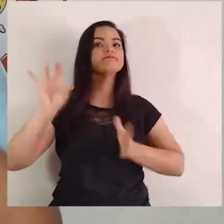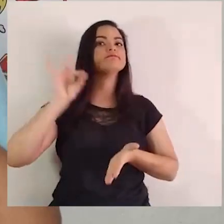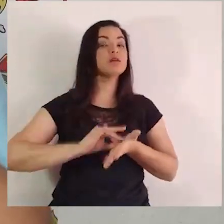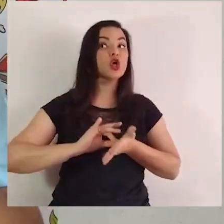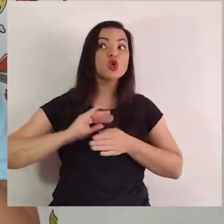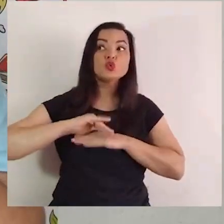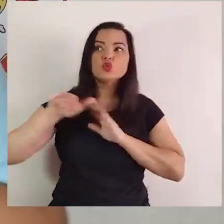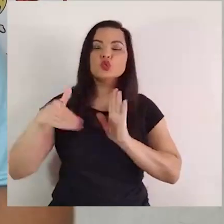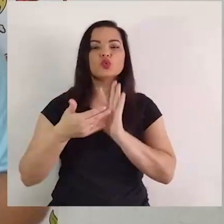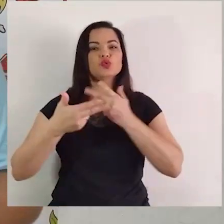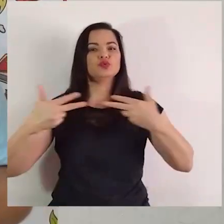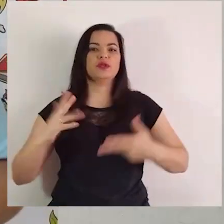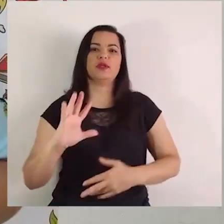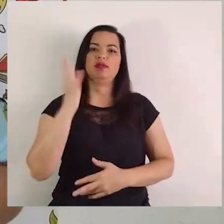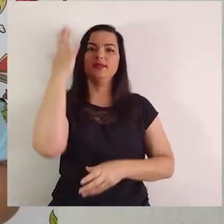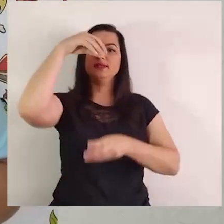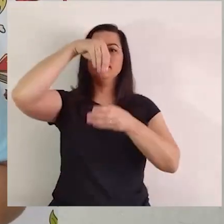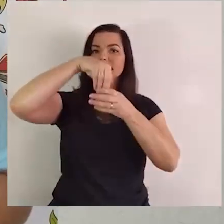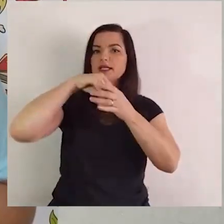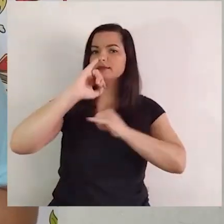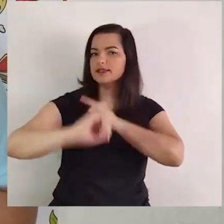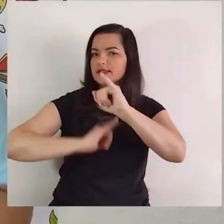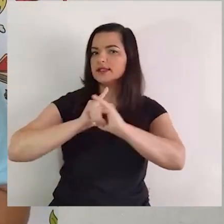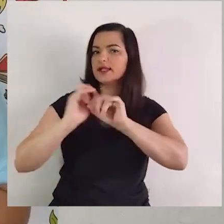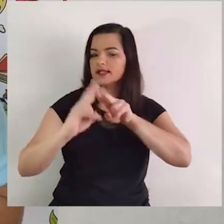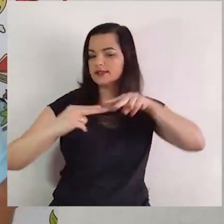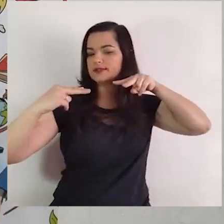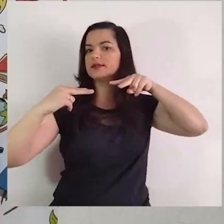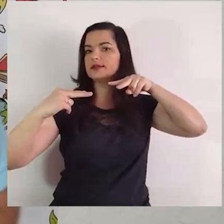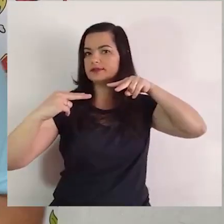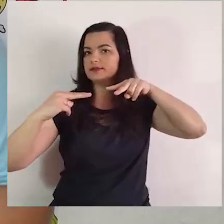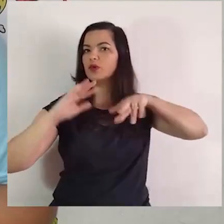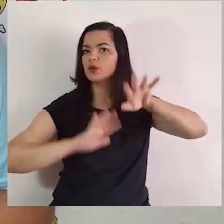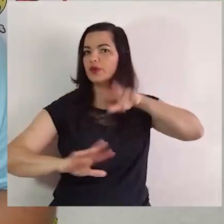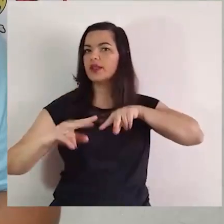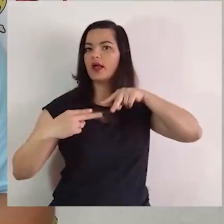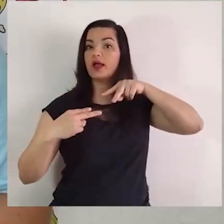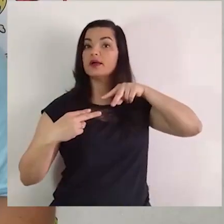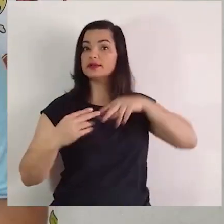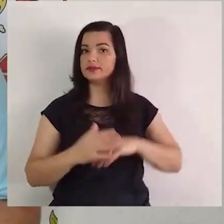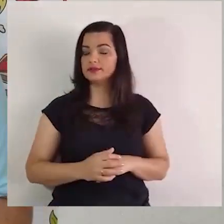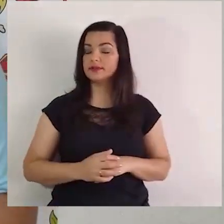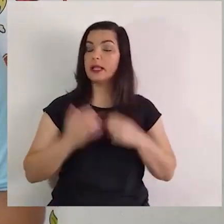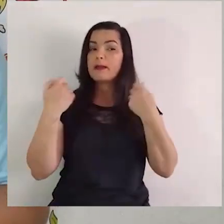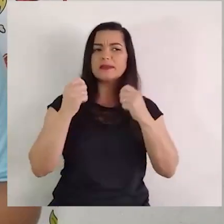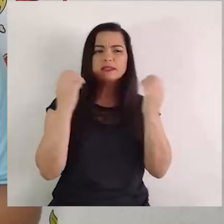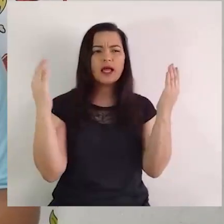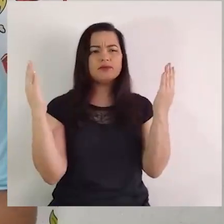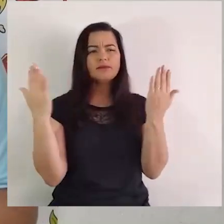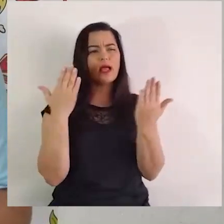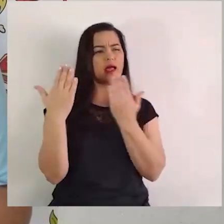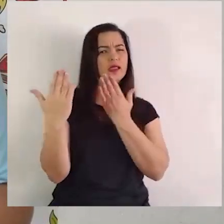cuidado com tudo que acontece no ambiente virtual. Nós precisamos analisar